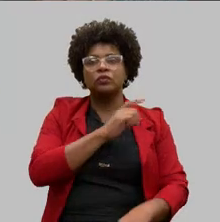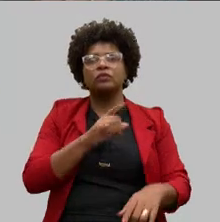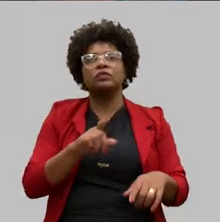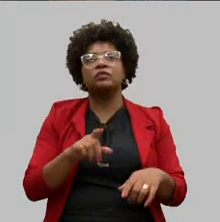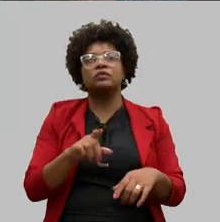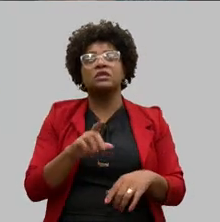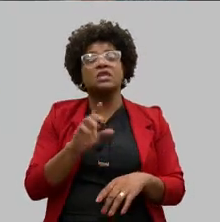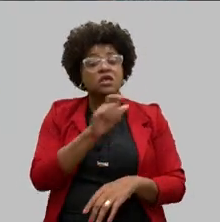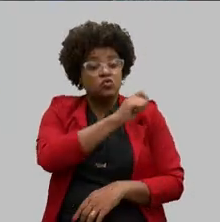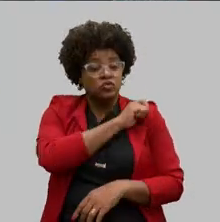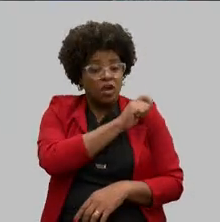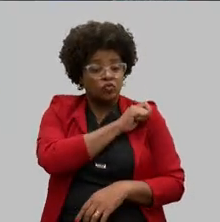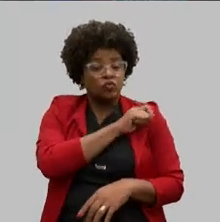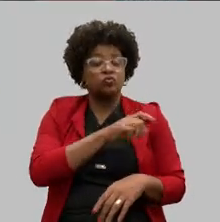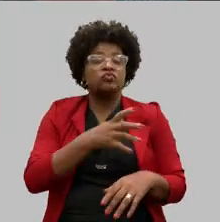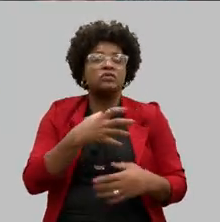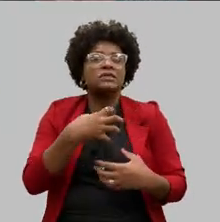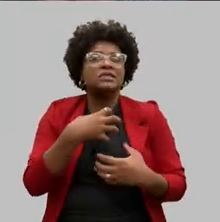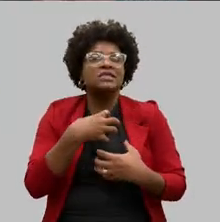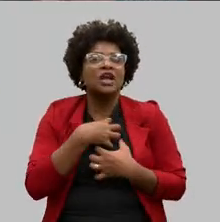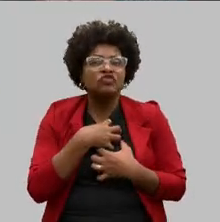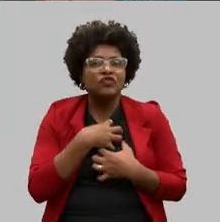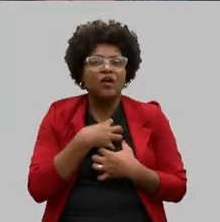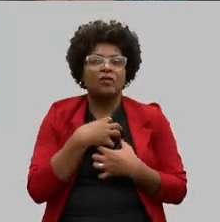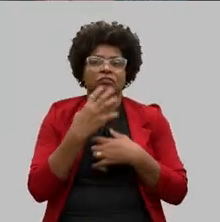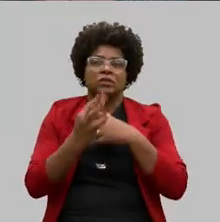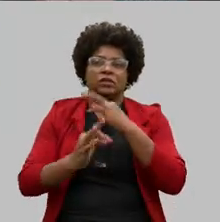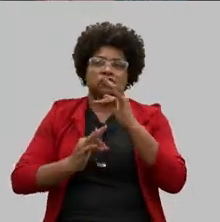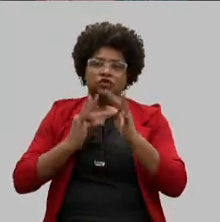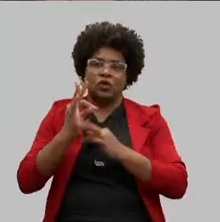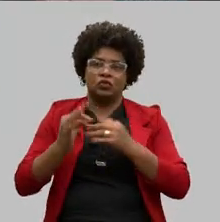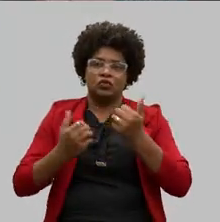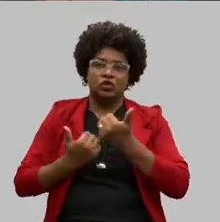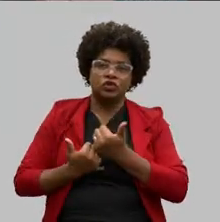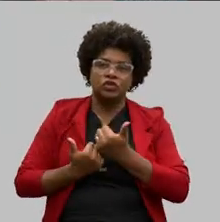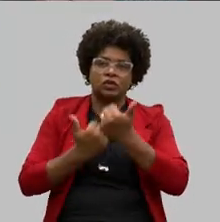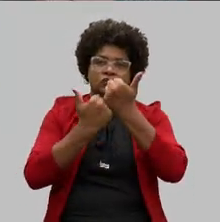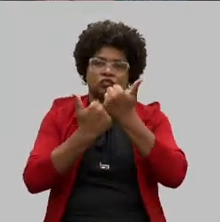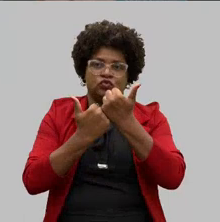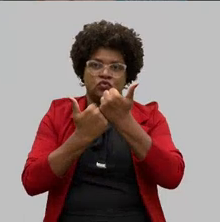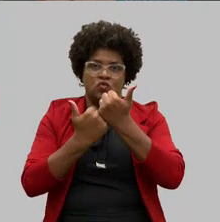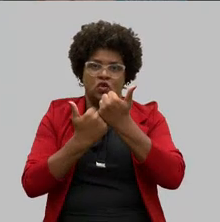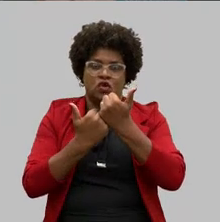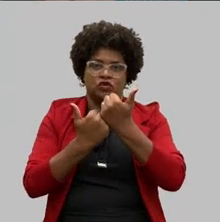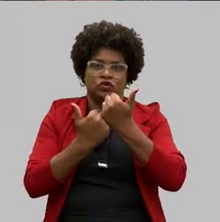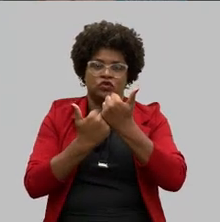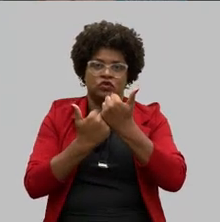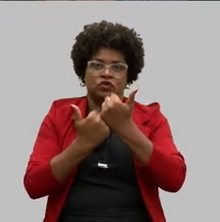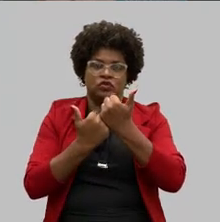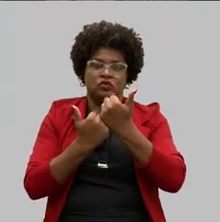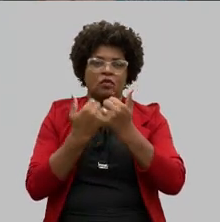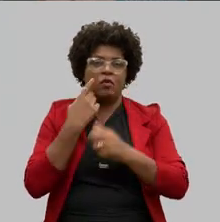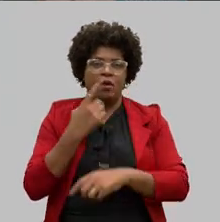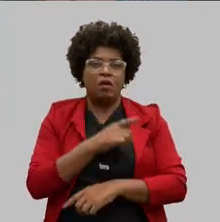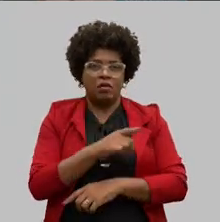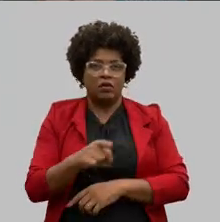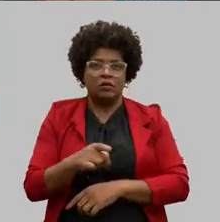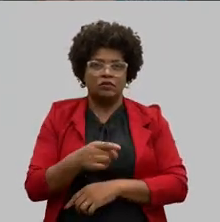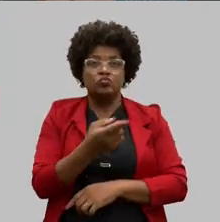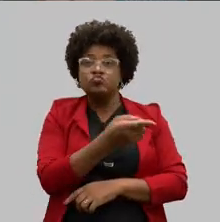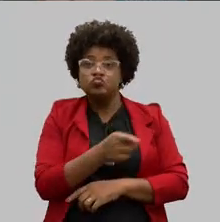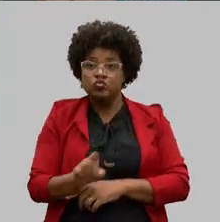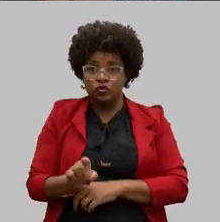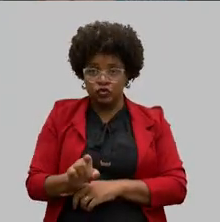sentem falta de tecnologias assistivas para atender os alunos e último